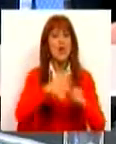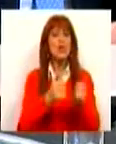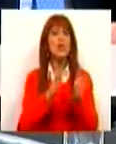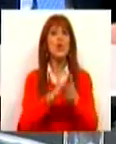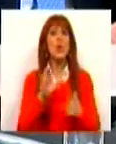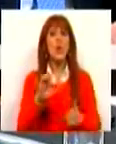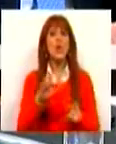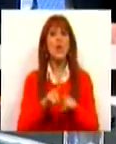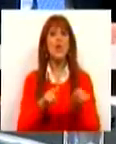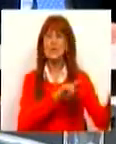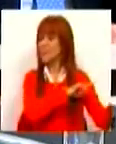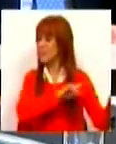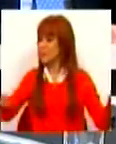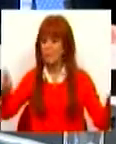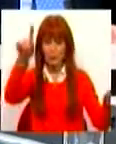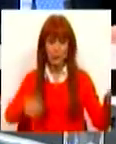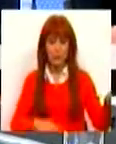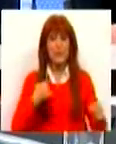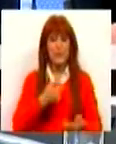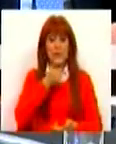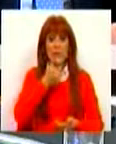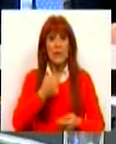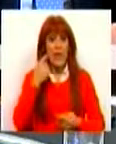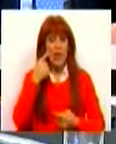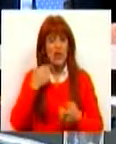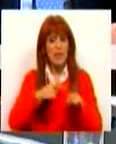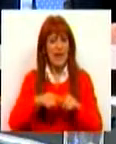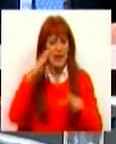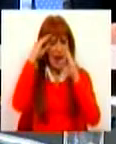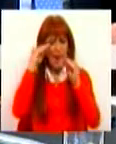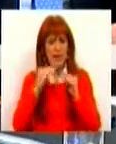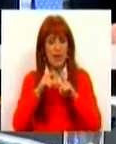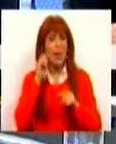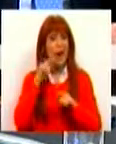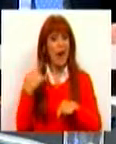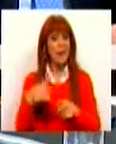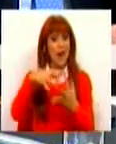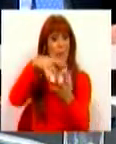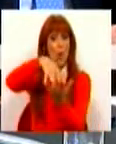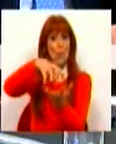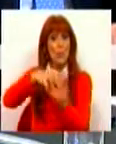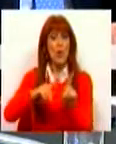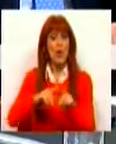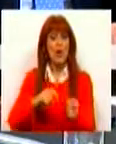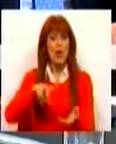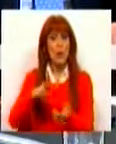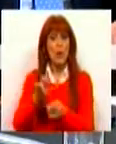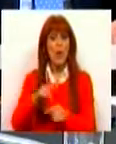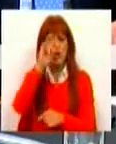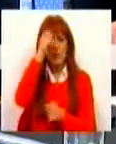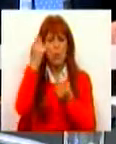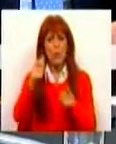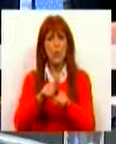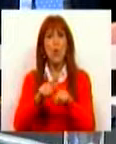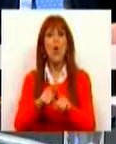todo o continente lés a lés, e a experiência ensina que quem detém a infraestrutura nuclear respeita pouco os direitos dos